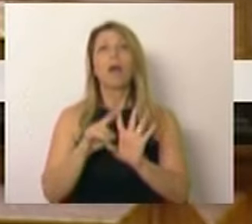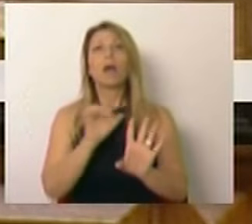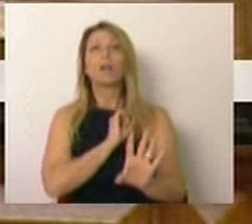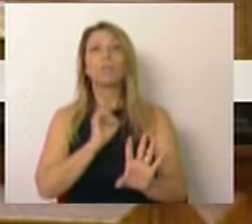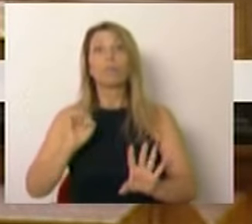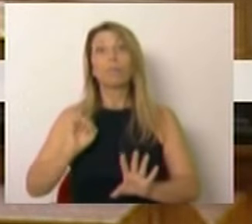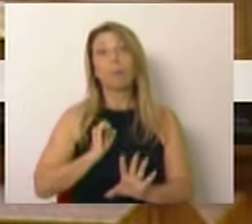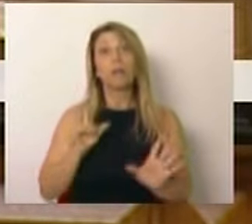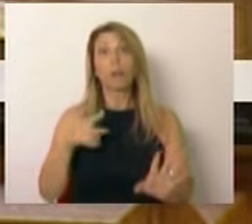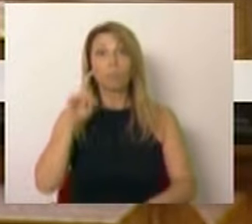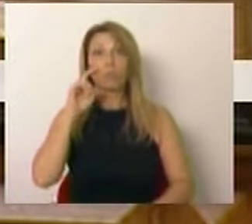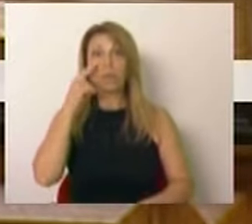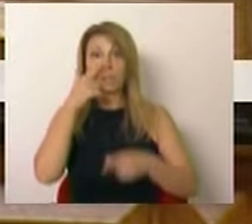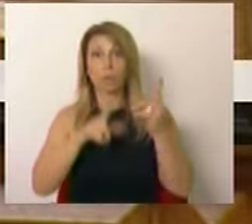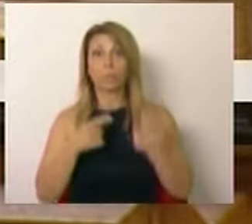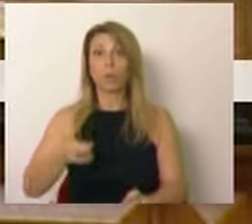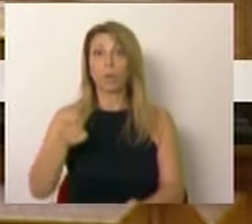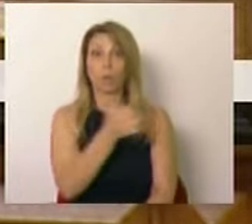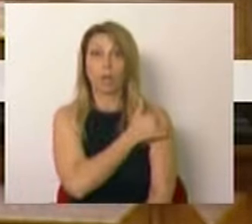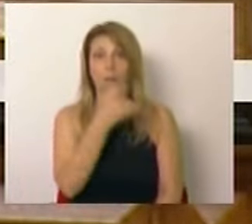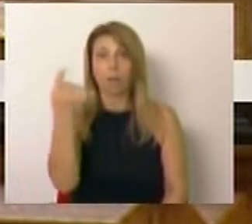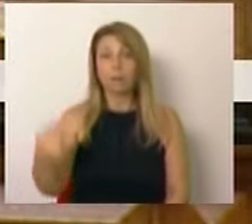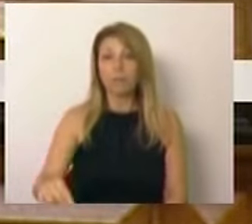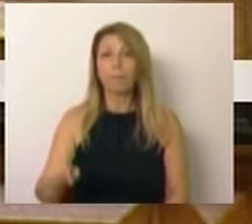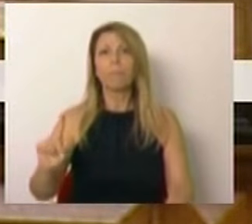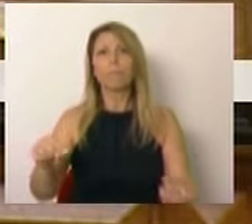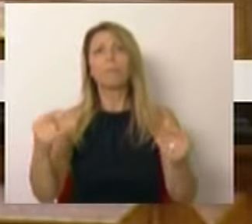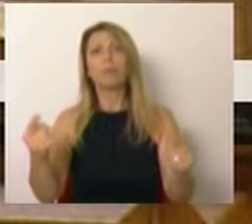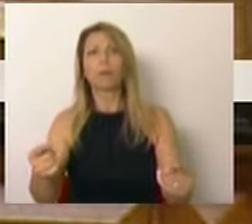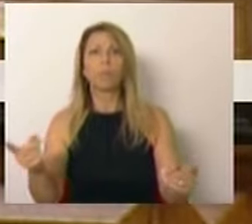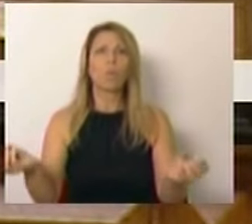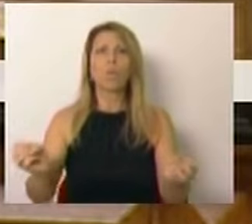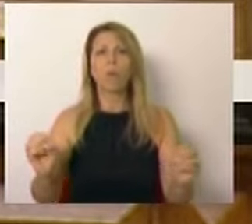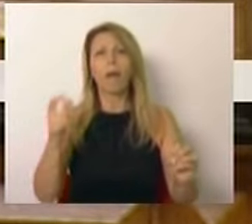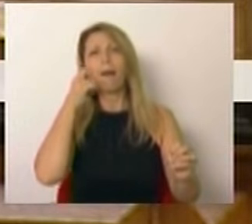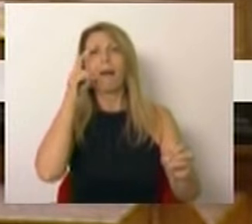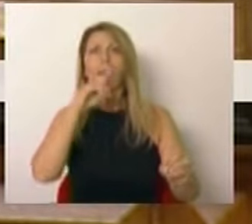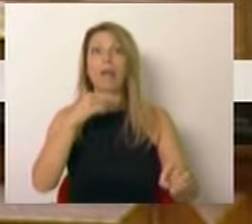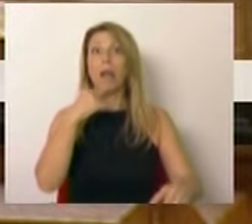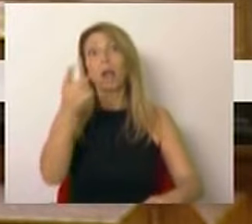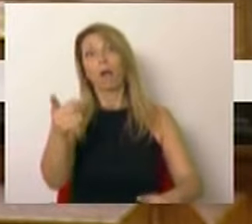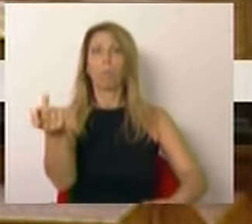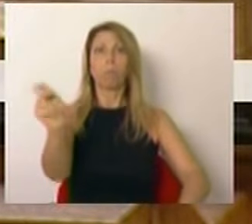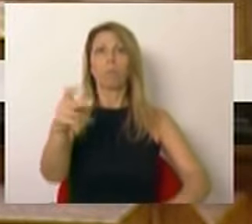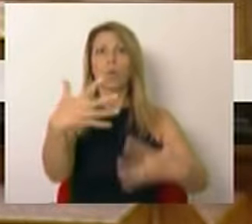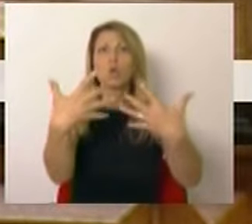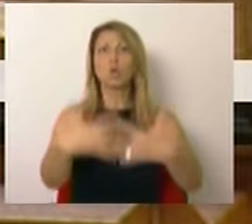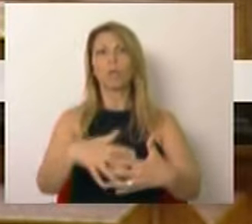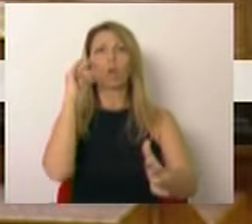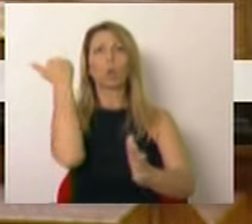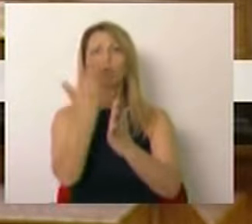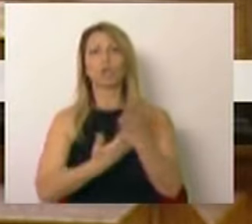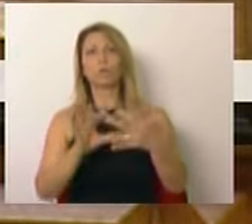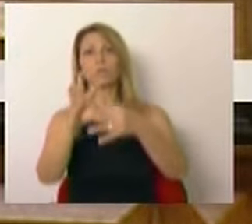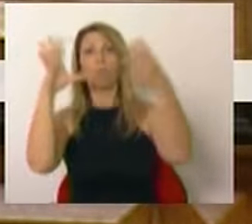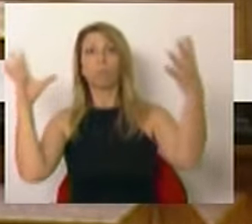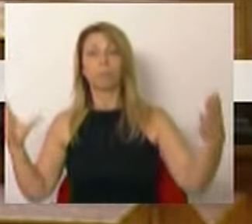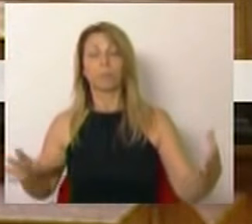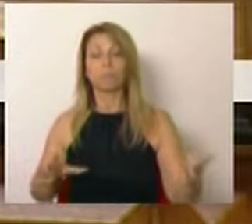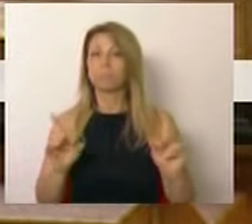e também para que não haja quem levante ou quem suscite eventuais dúvidas de inconstitucionalidade.